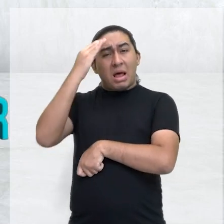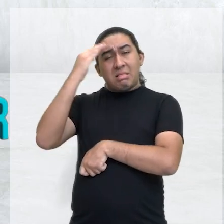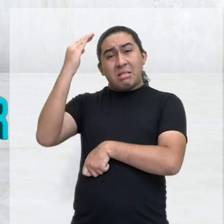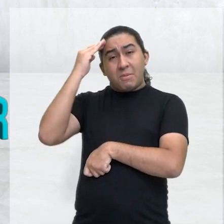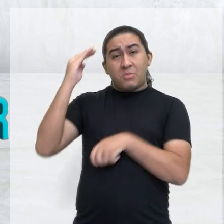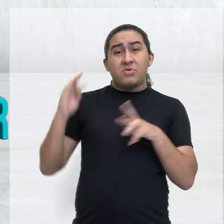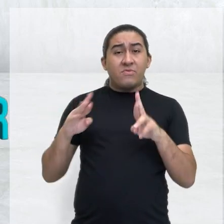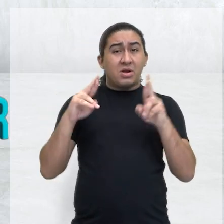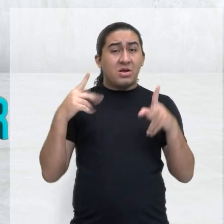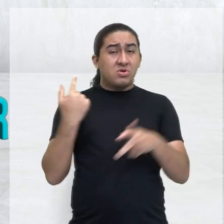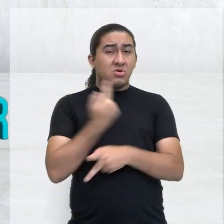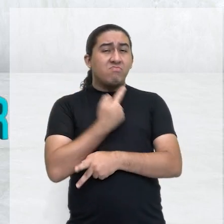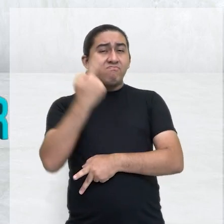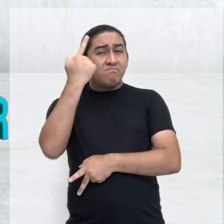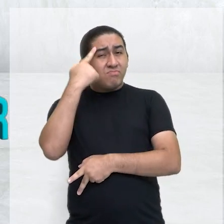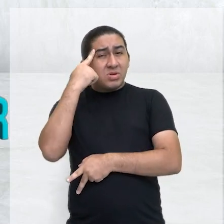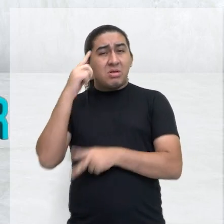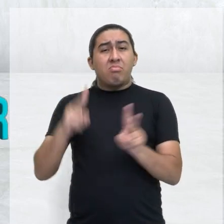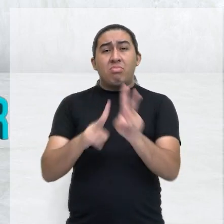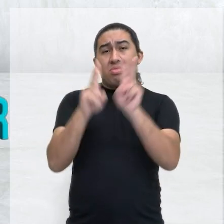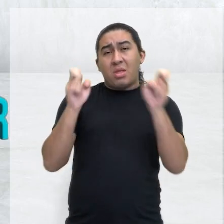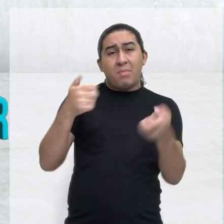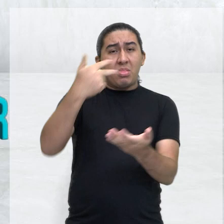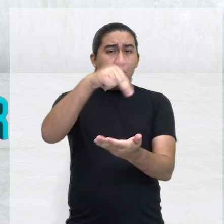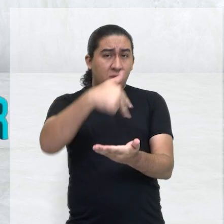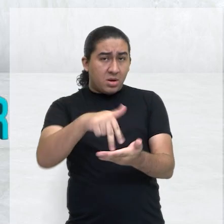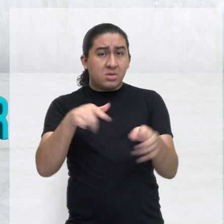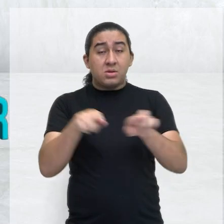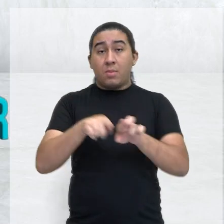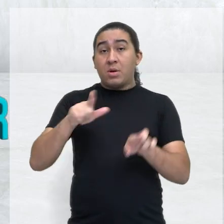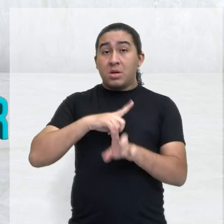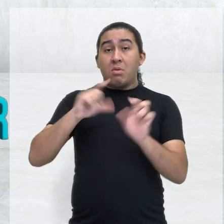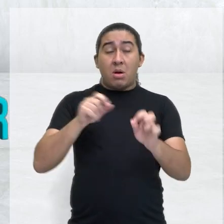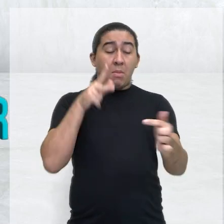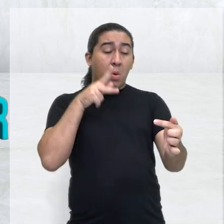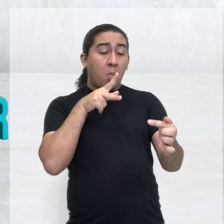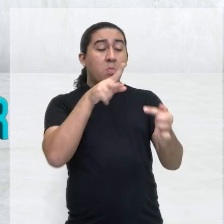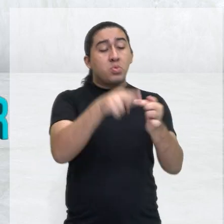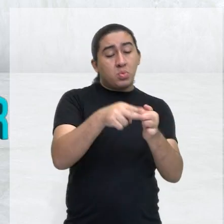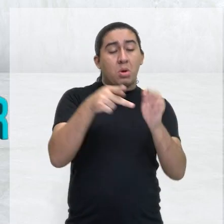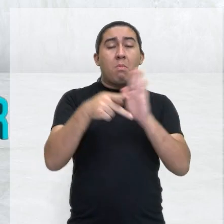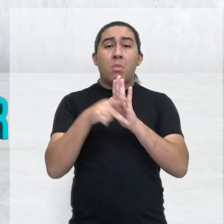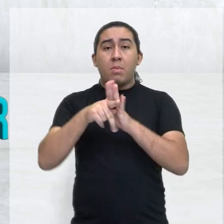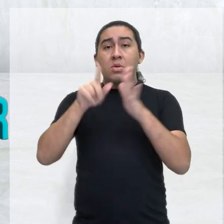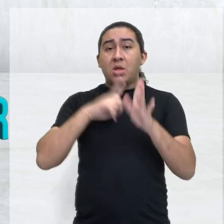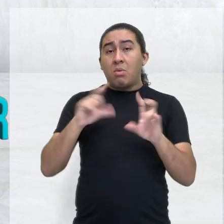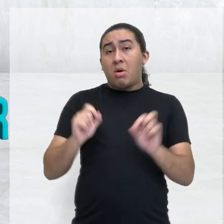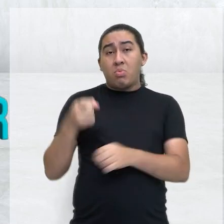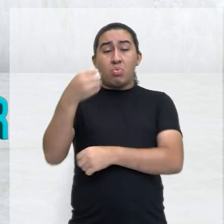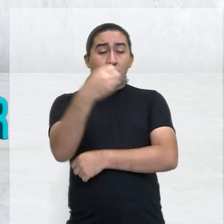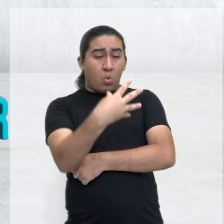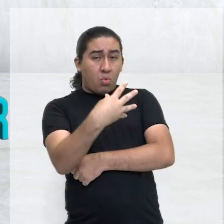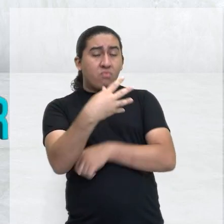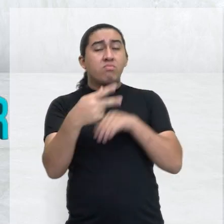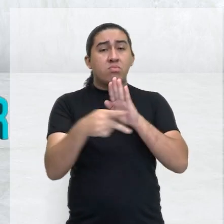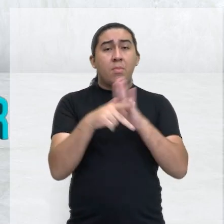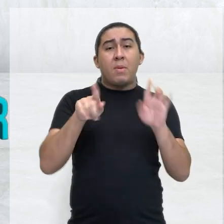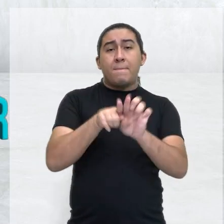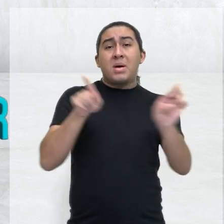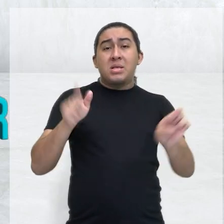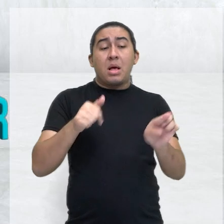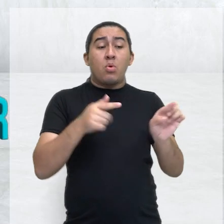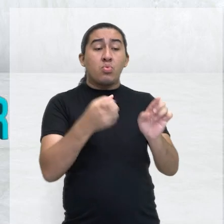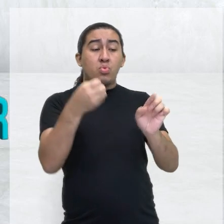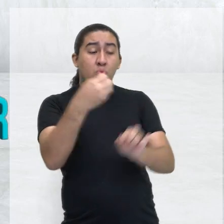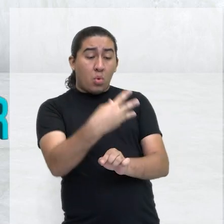né? Quando nós falamos sobre a dança, que também houve uma ruptura, né? Eu trago um novo, mas um novo